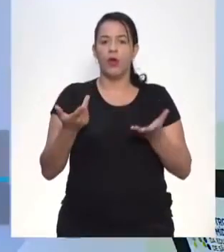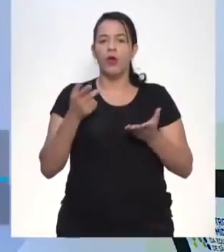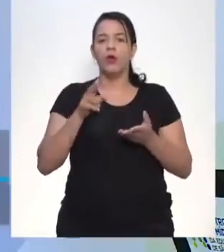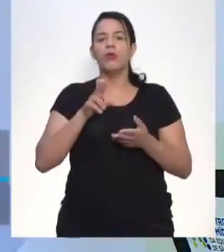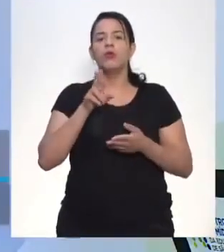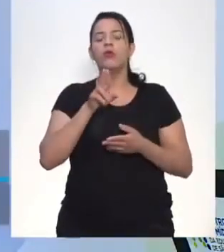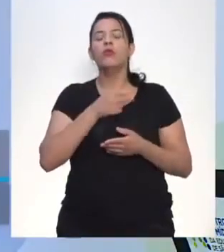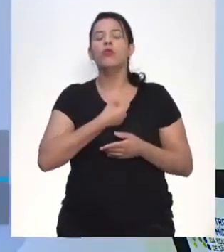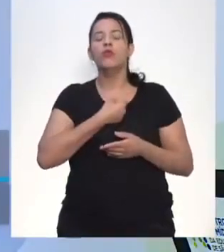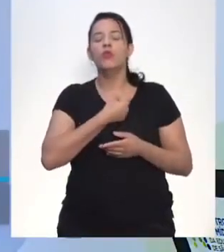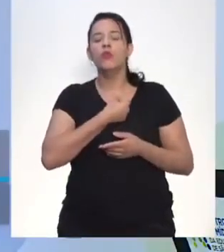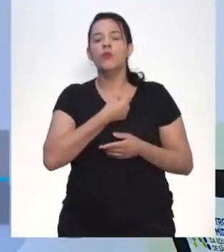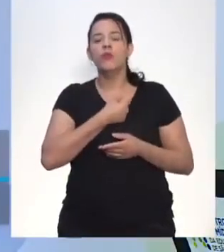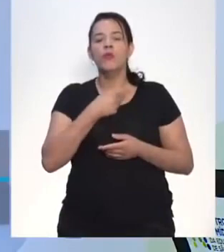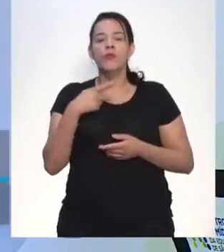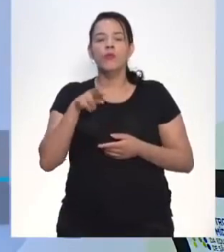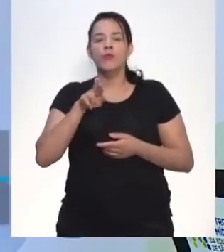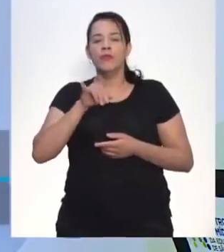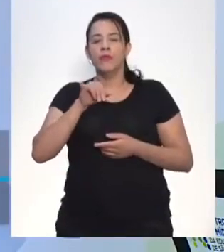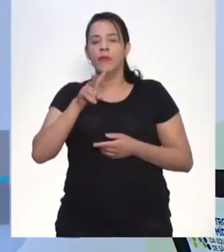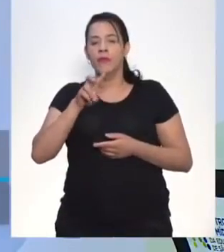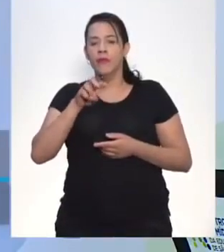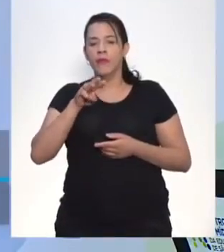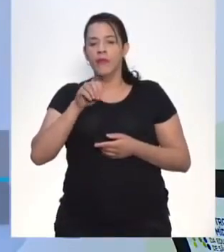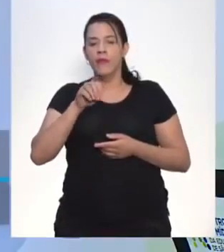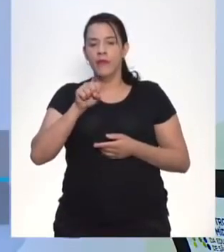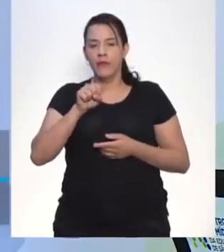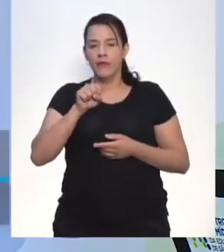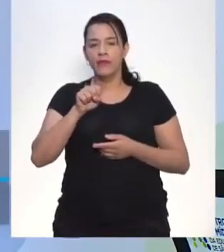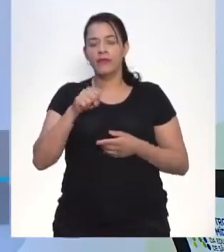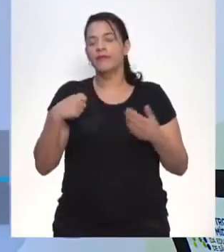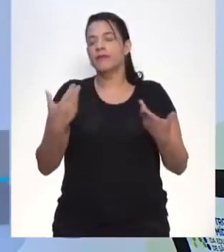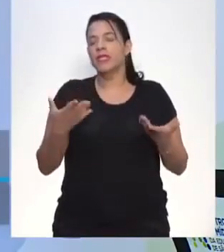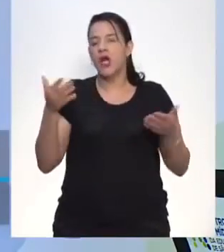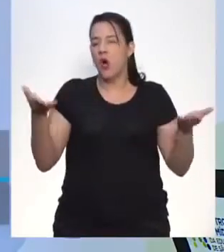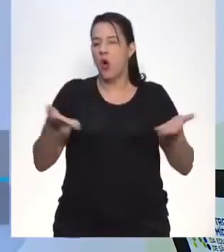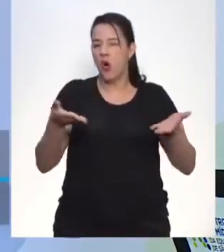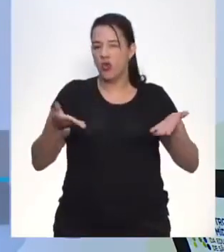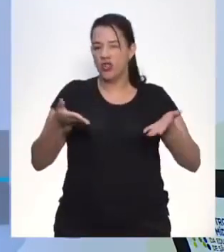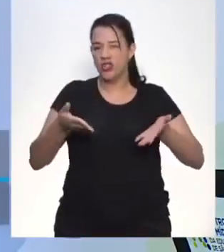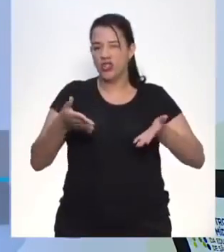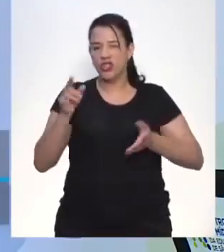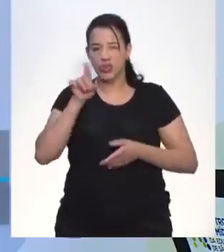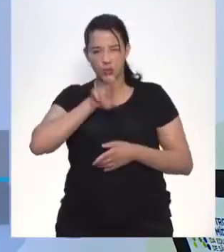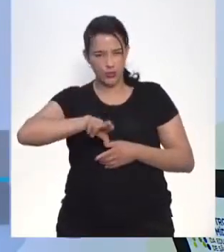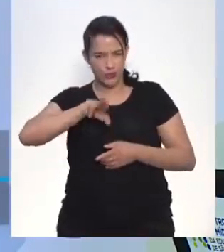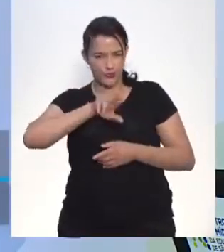né? A decomposição em fatores primos. Só que eu não vou utilizar ela hoje, porque eu quero